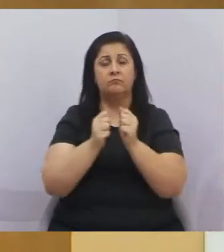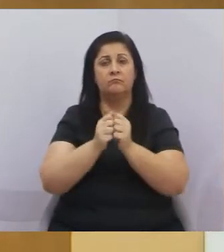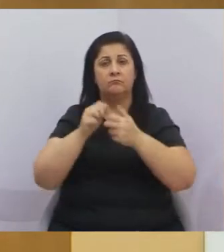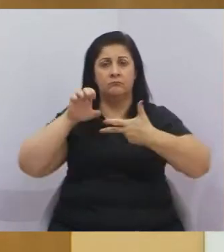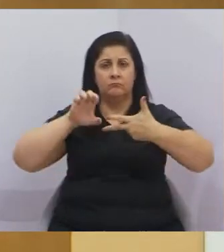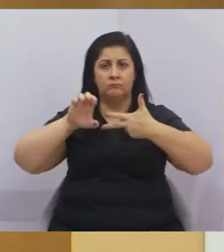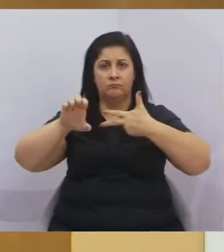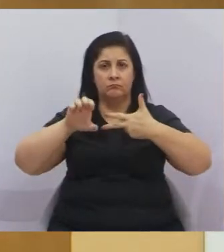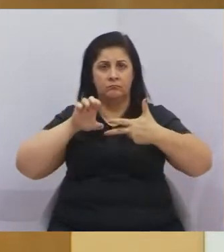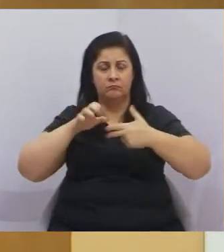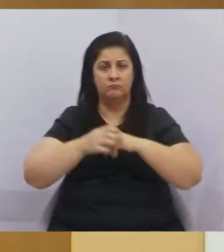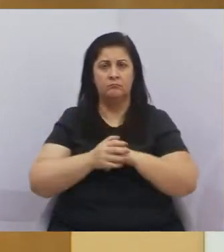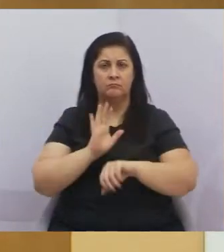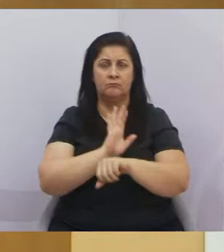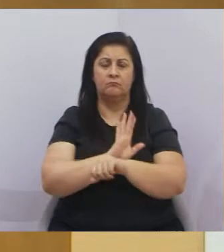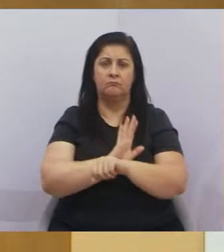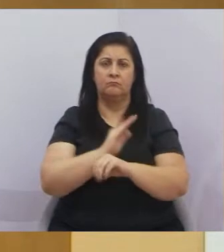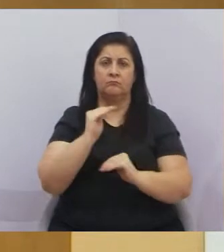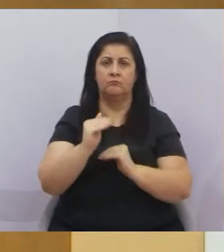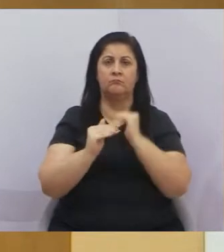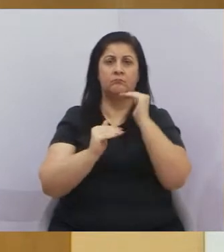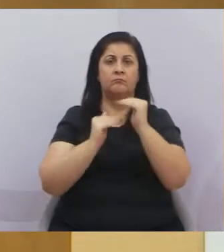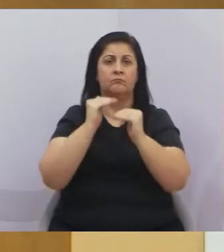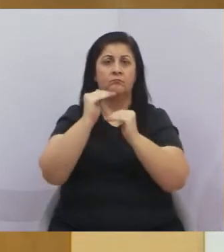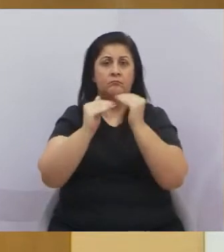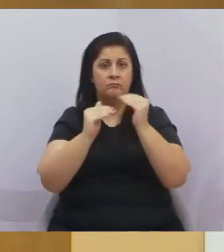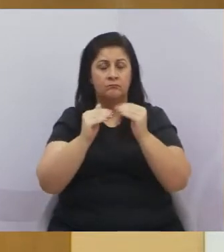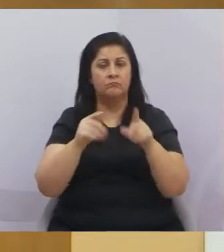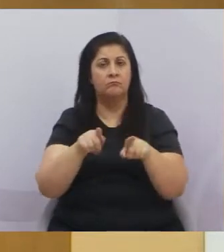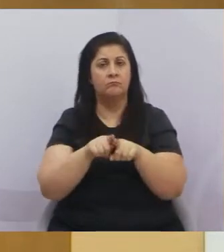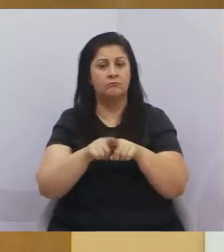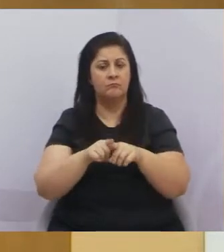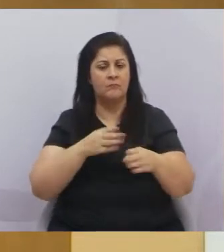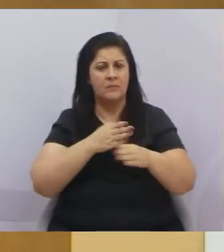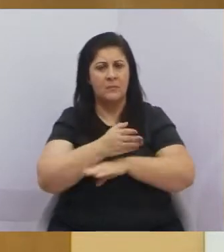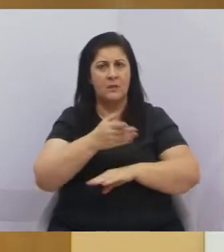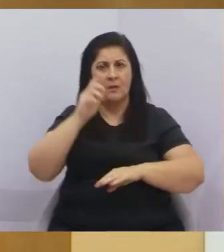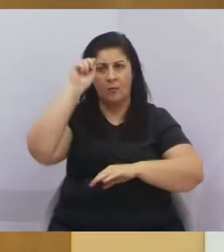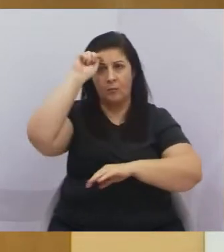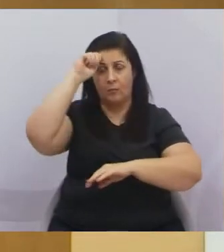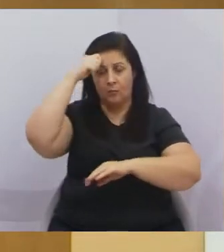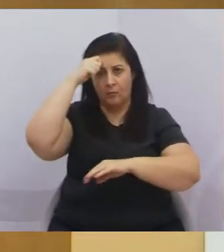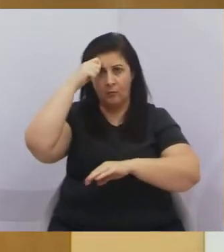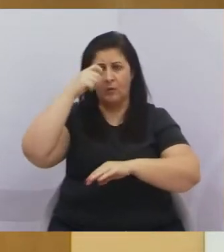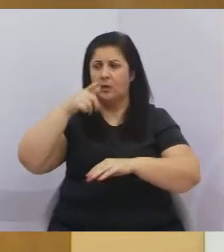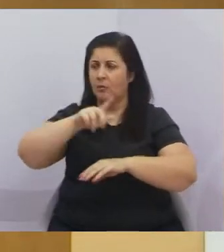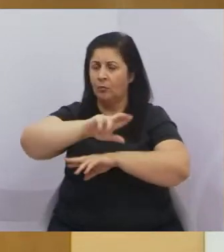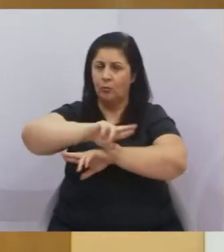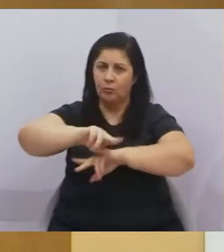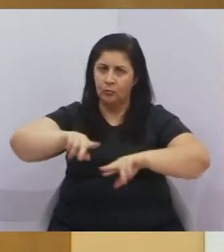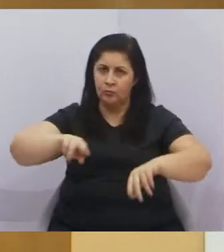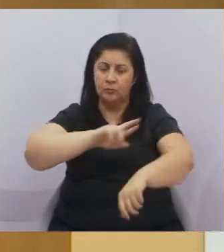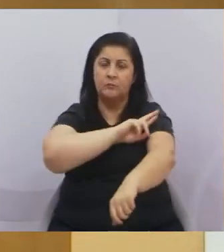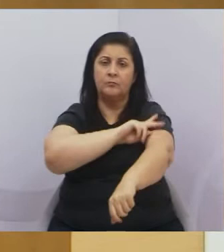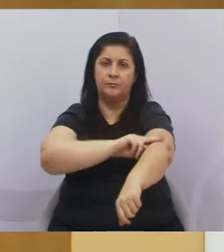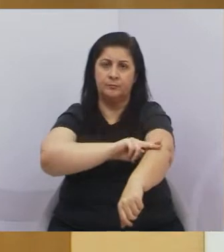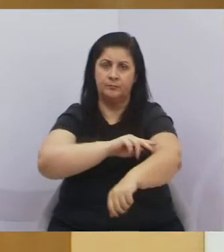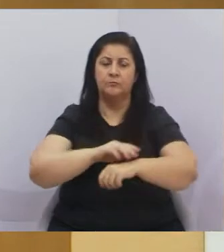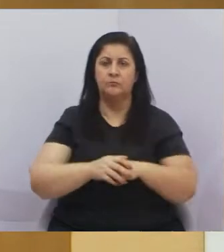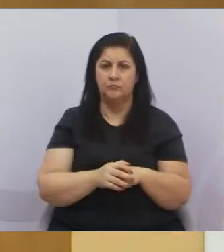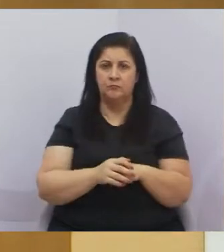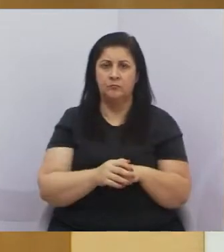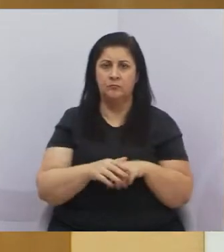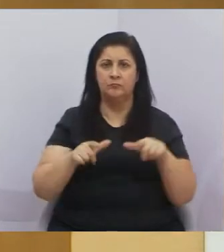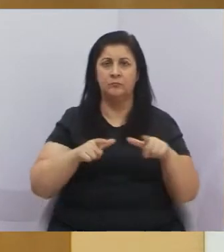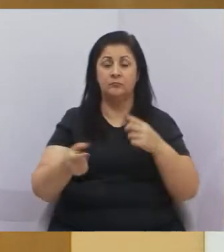Executivo, contribuindo na promoção e inserção da população negra e demais grupos étnicos e raciais, combatendo